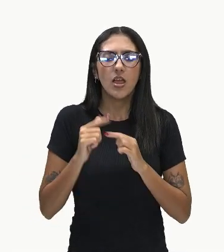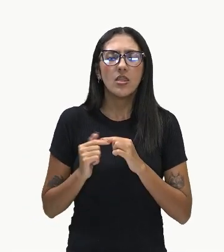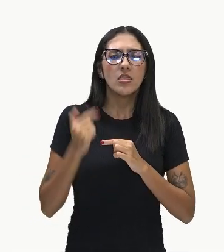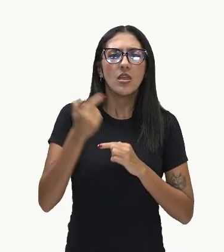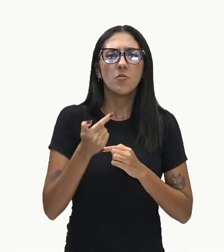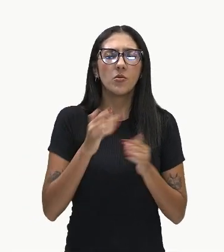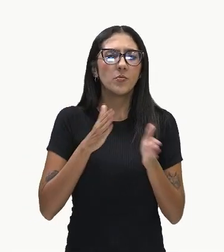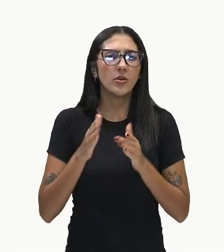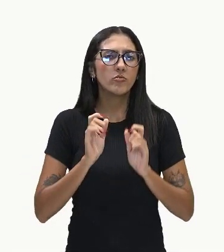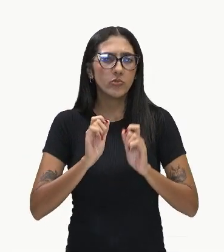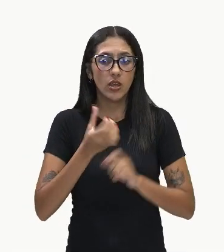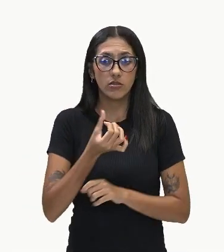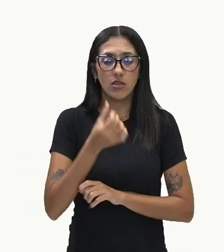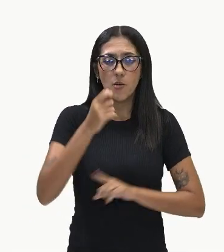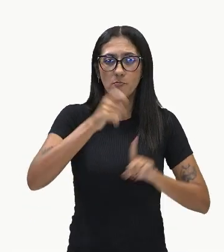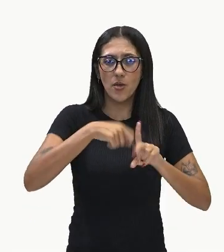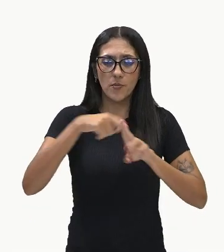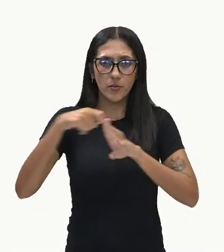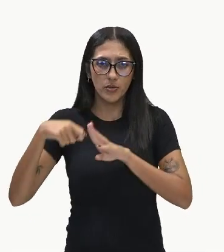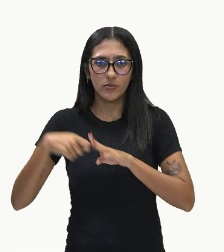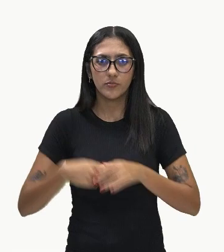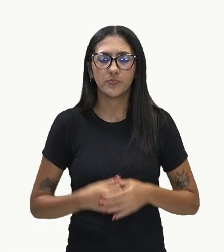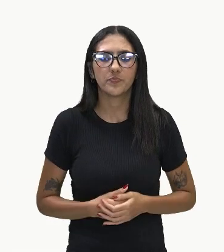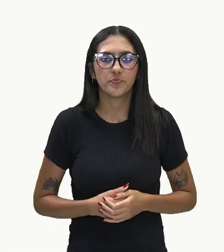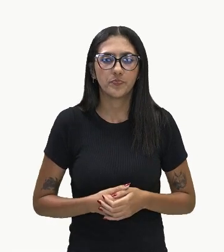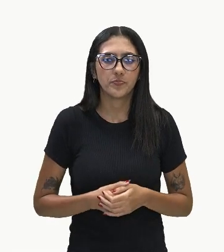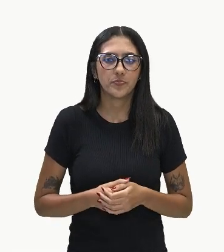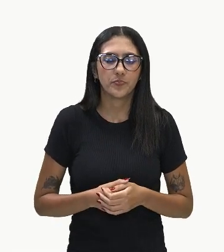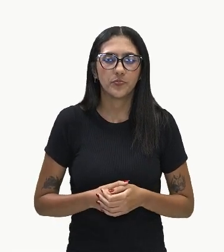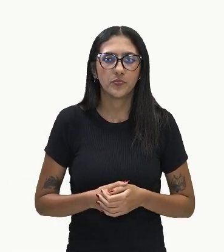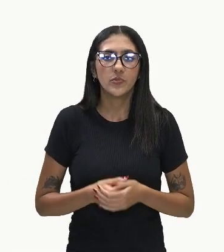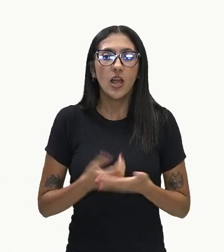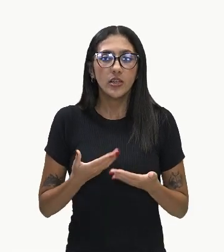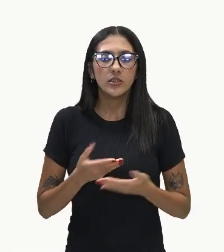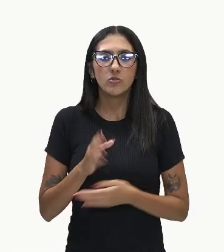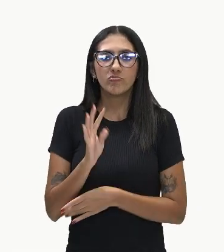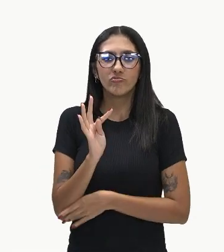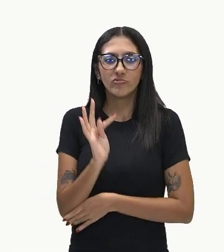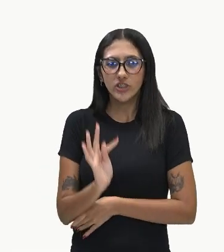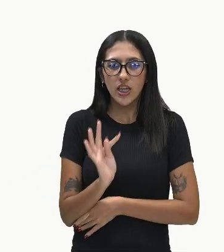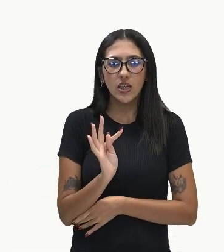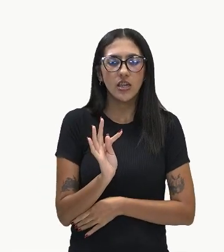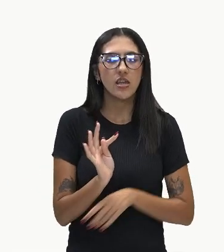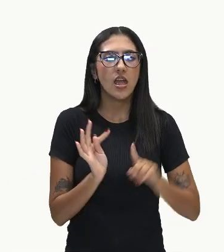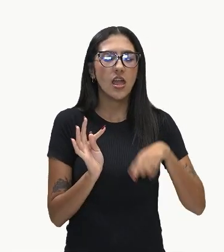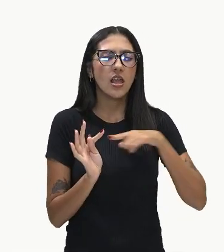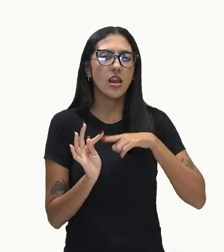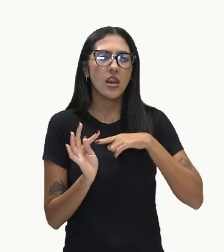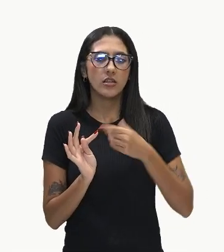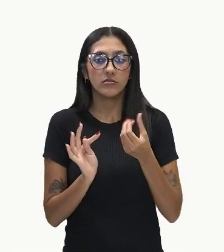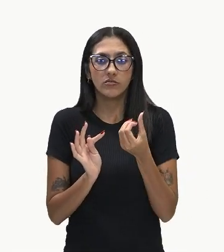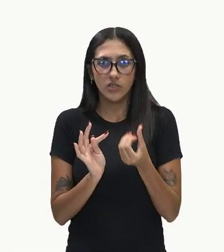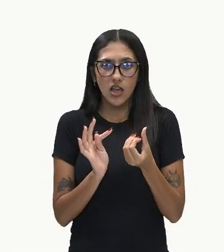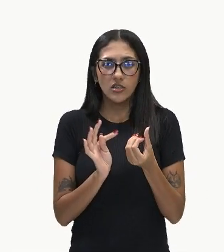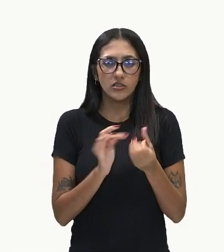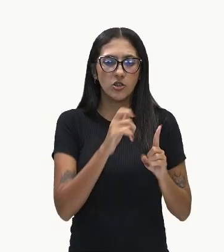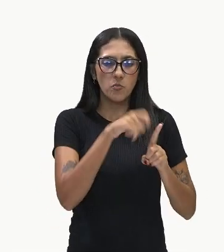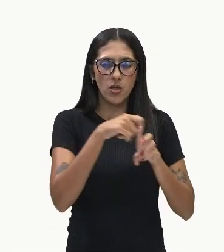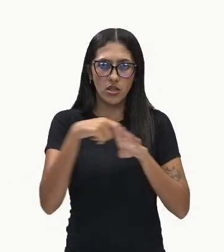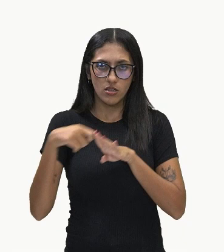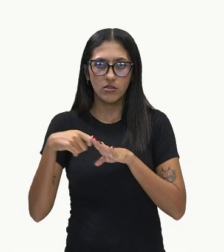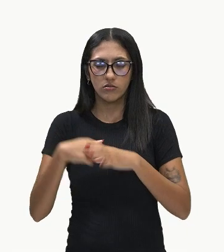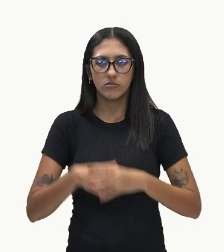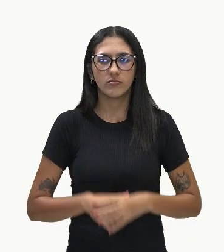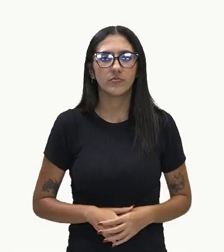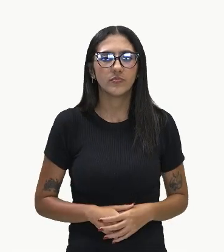meses. Então, meu tempo será 6 meses.